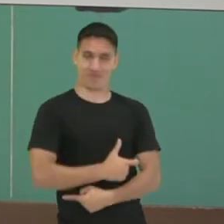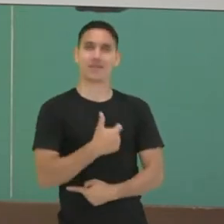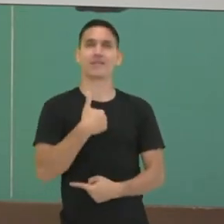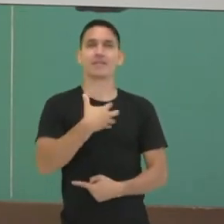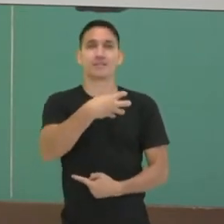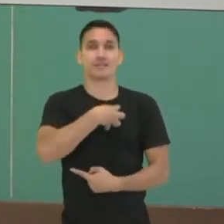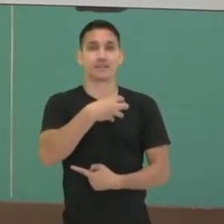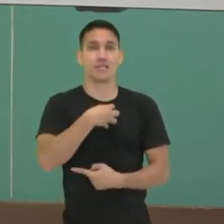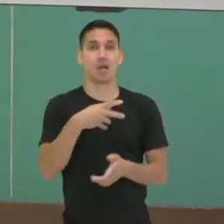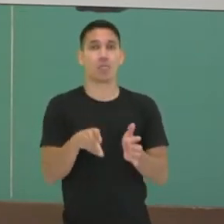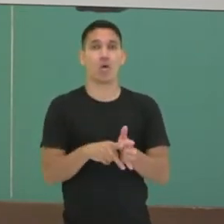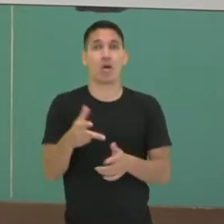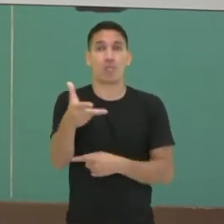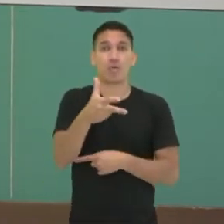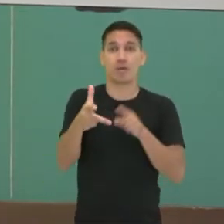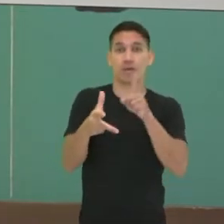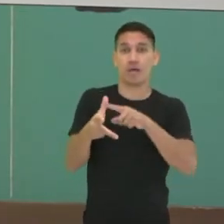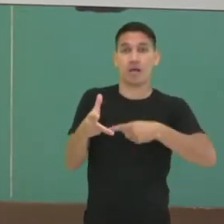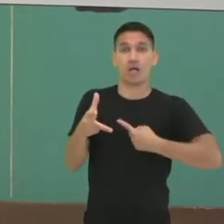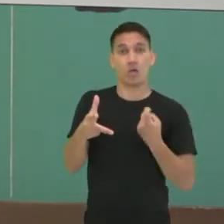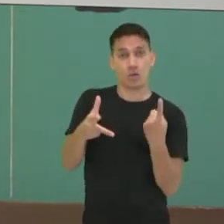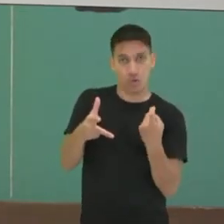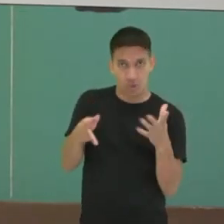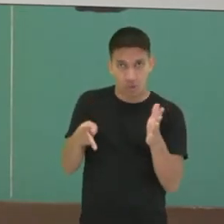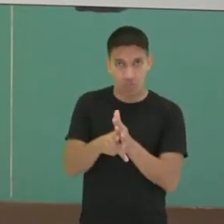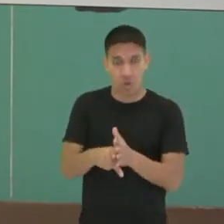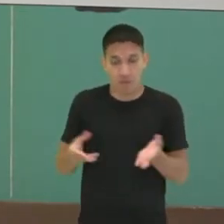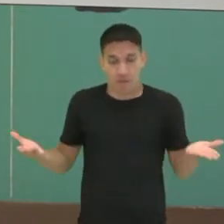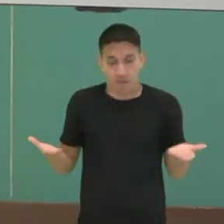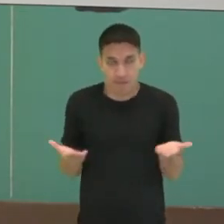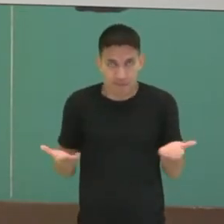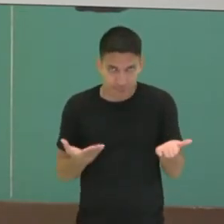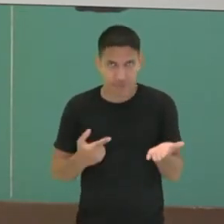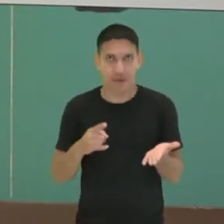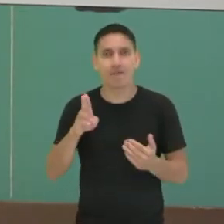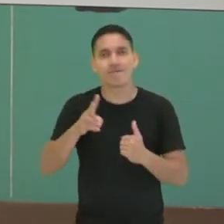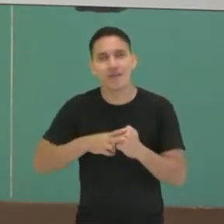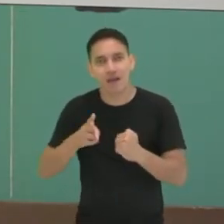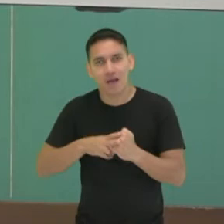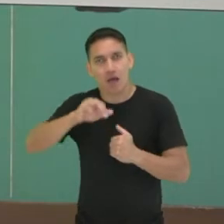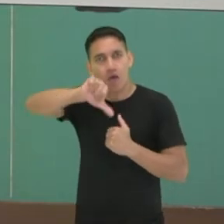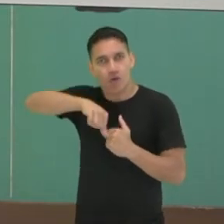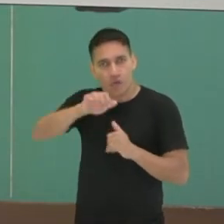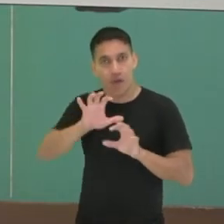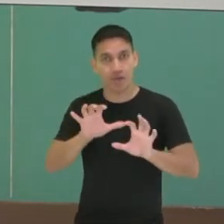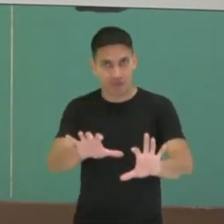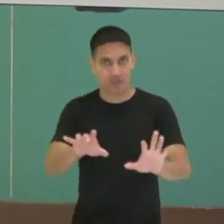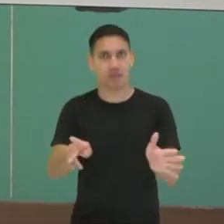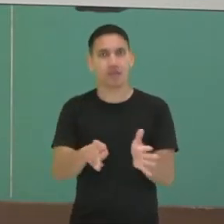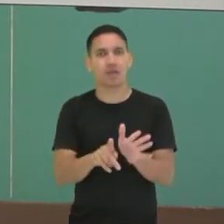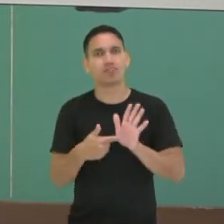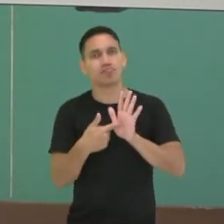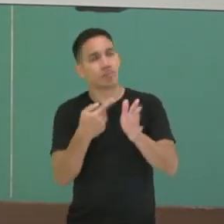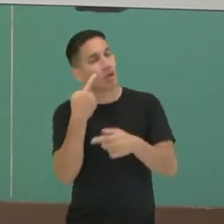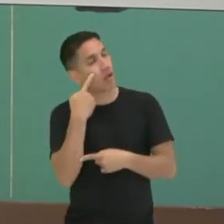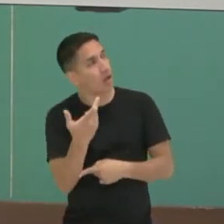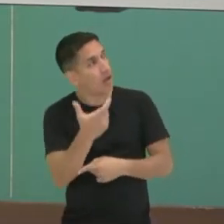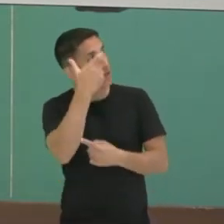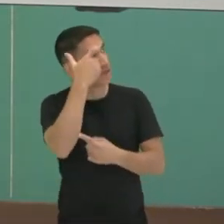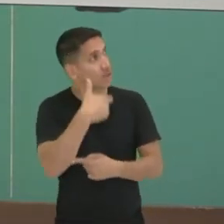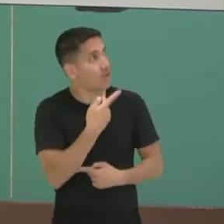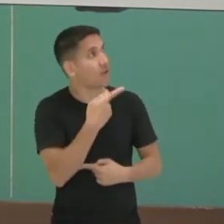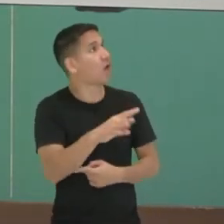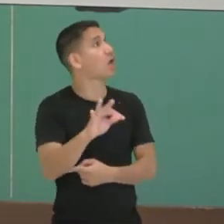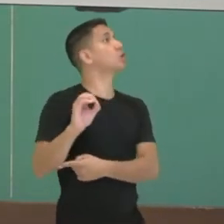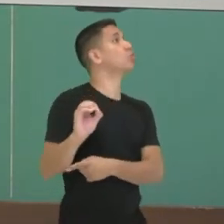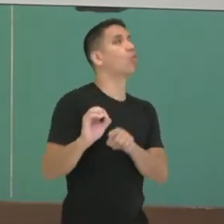na primeira pessoa do singular, no caso do modo presente, né? Ela está conjugando esse verbo no presente do modo indicativo, mas ele, em vez